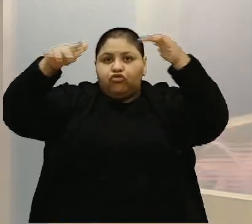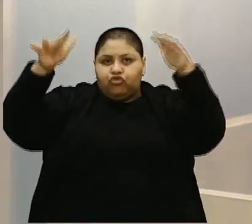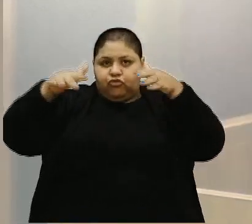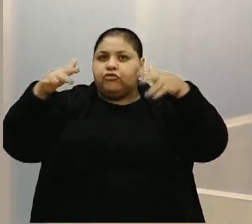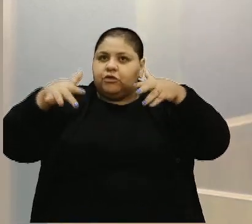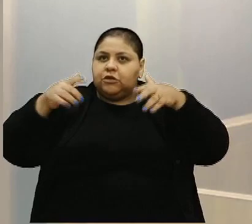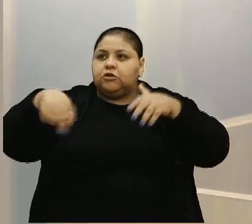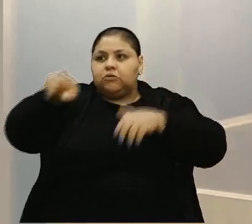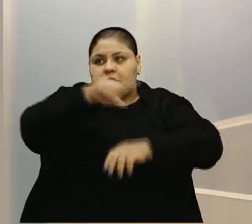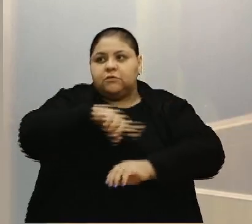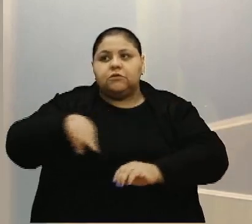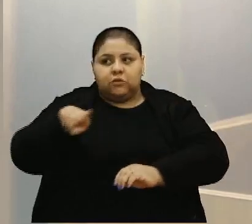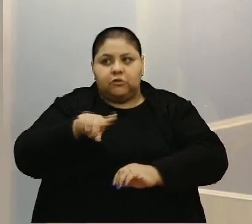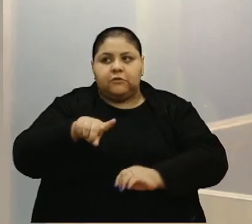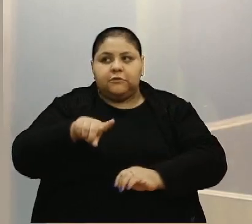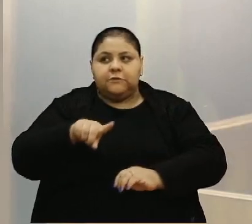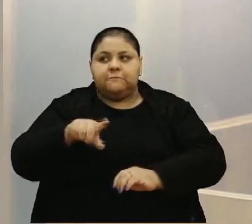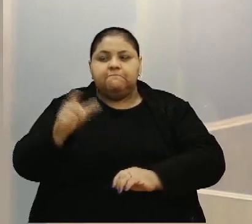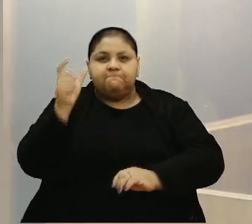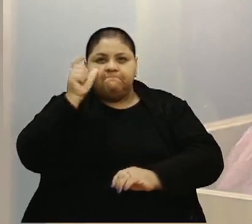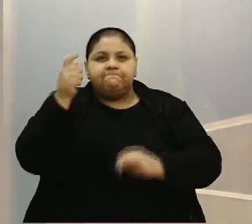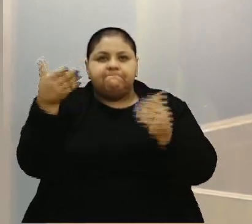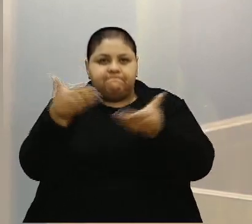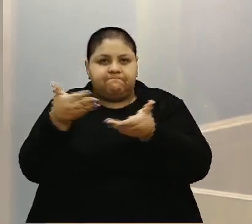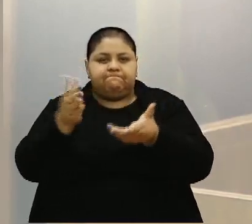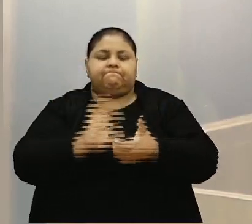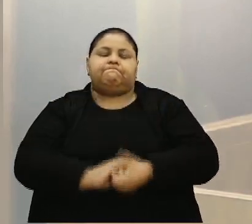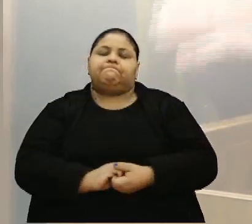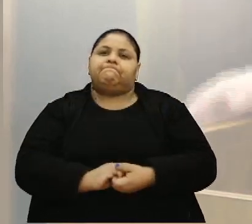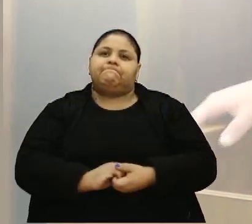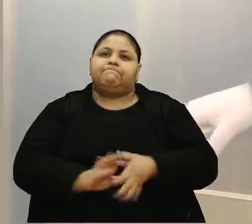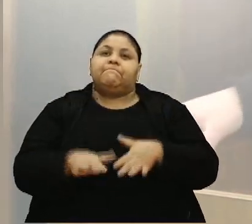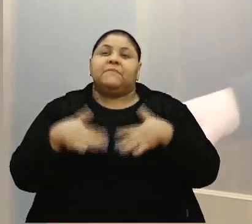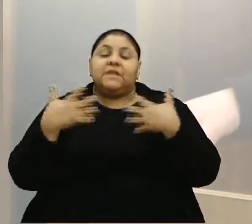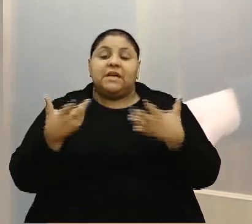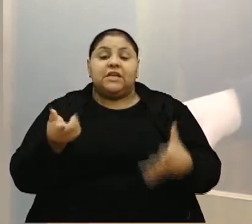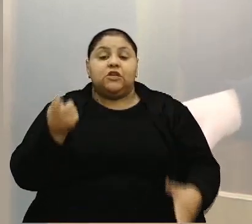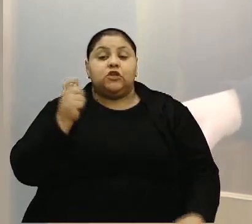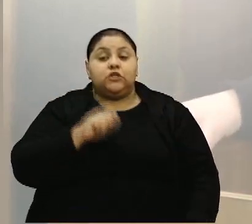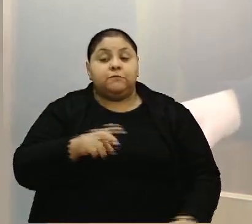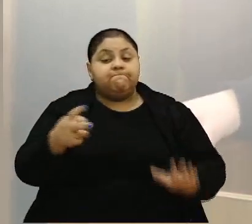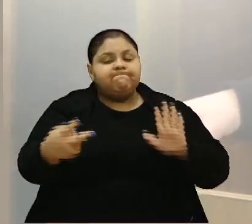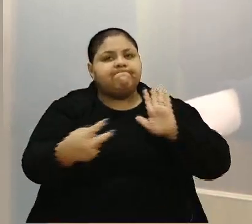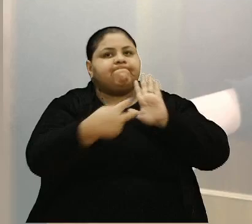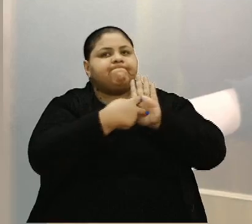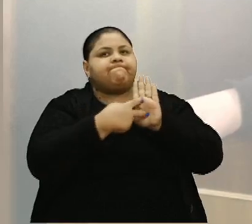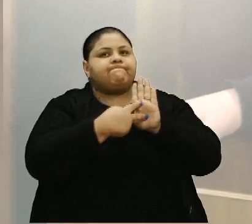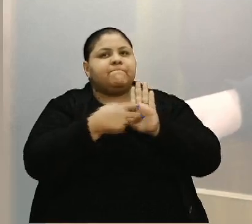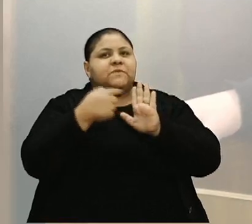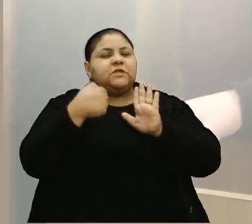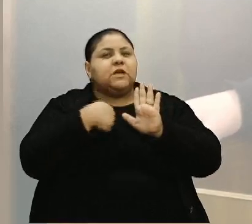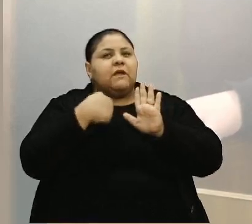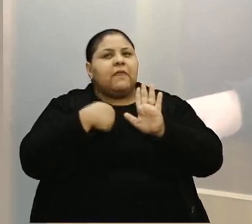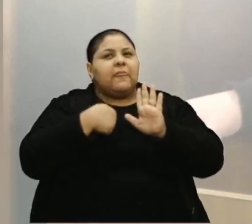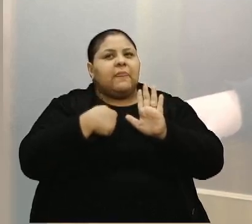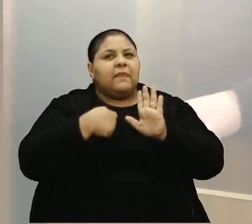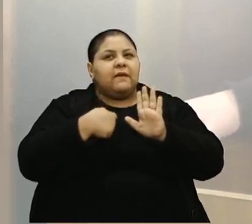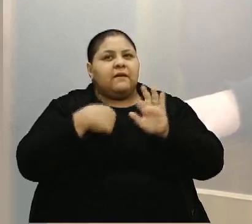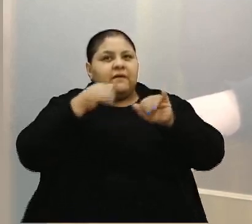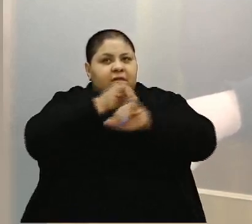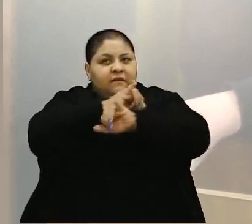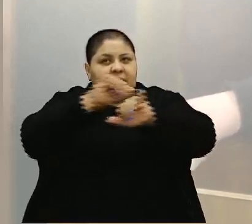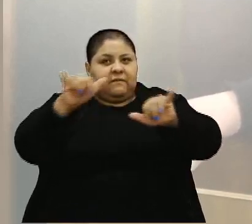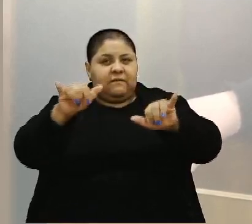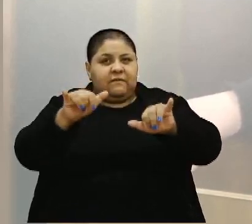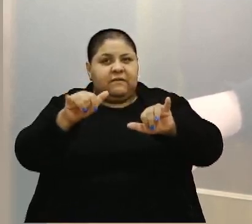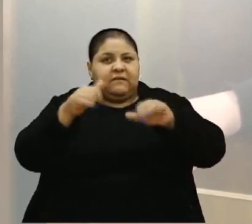chuvas que nós estamos passando. Então, a gente precisa olhar com atenção. Eu levei isso para a Secretaria de